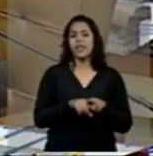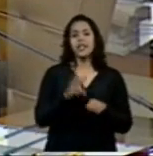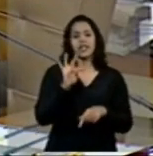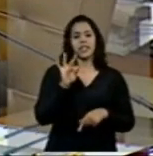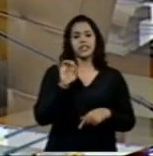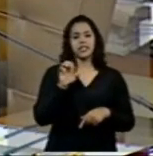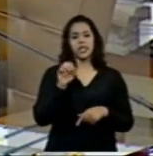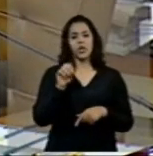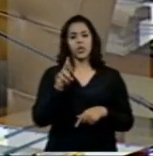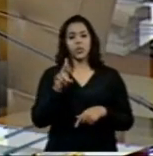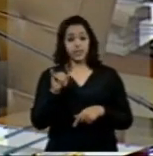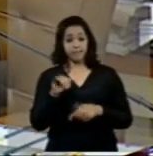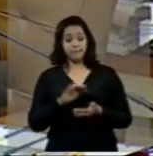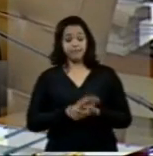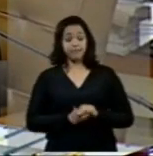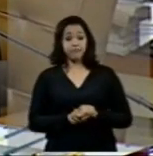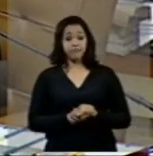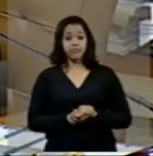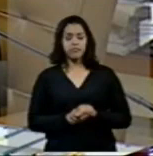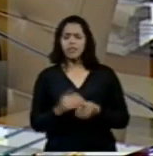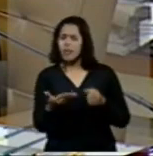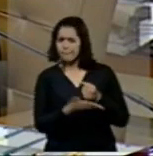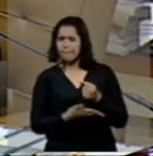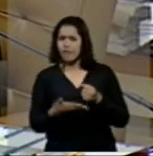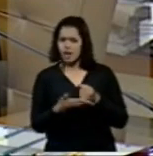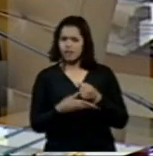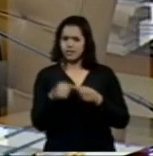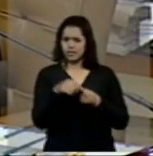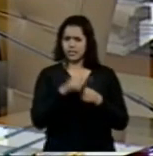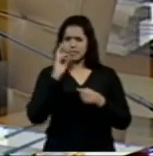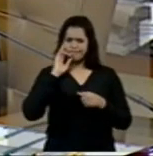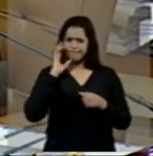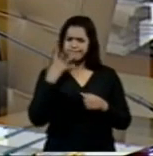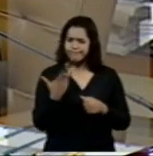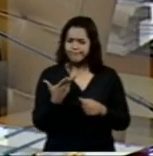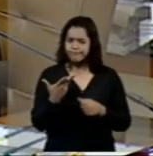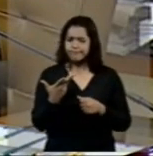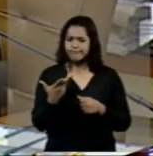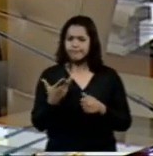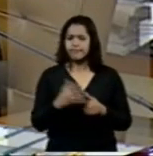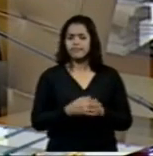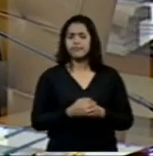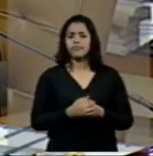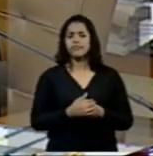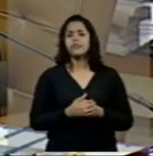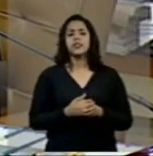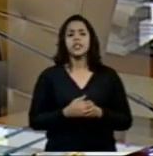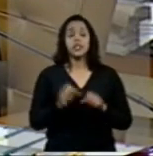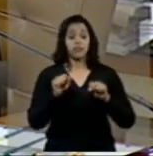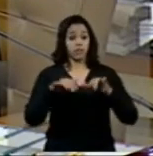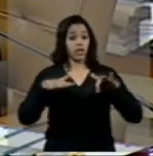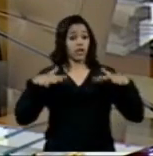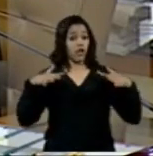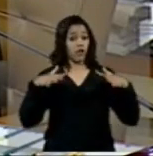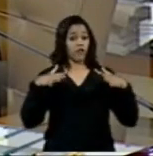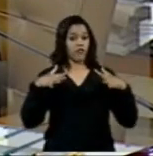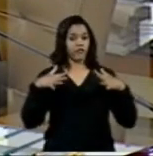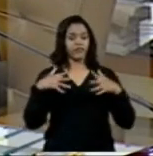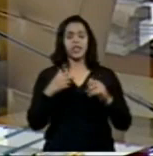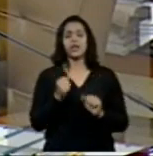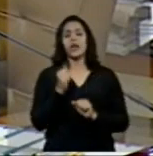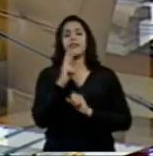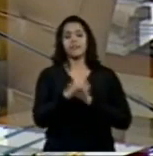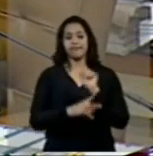ministro Teori Zavascki. O fundamento desta decisão, no plenário virtual,